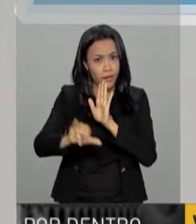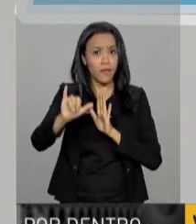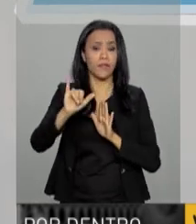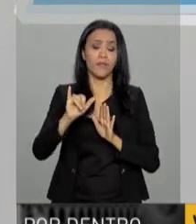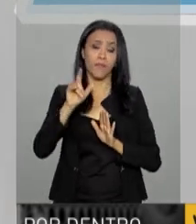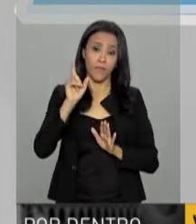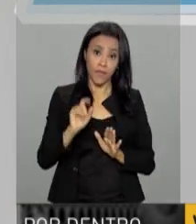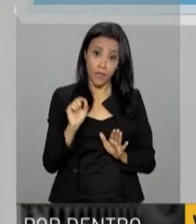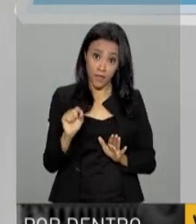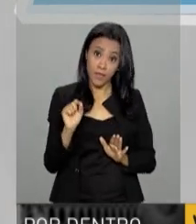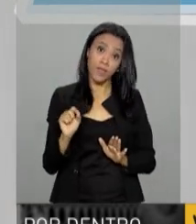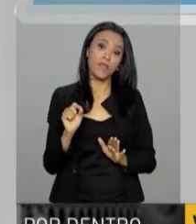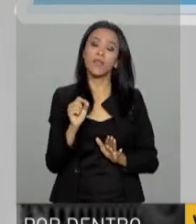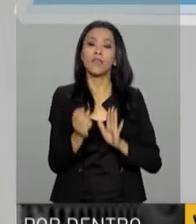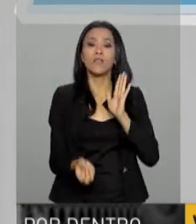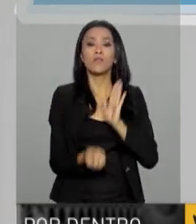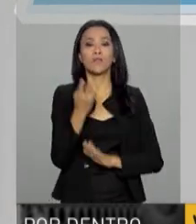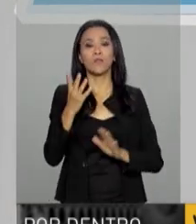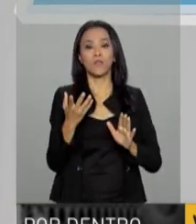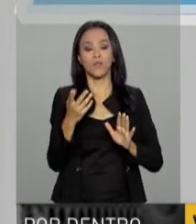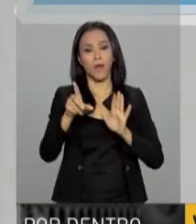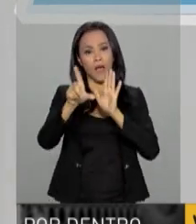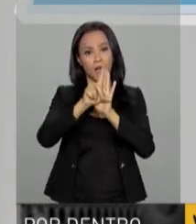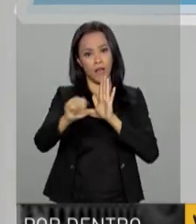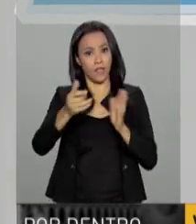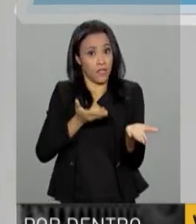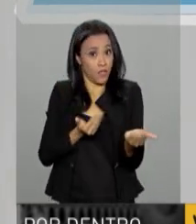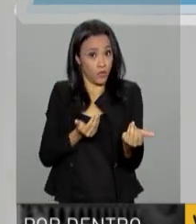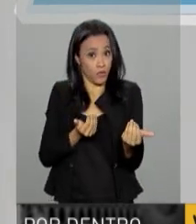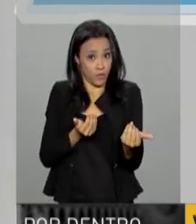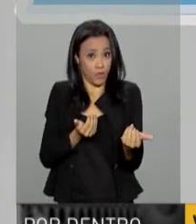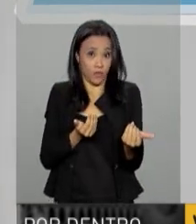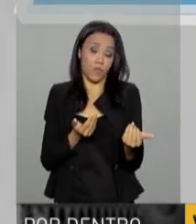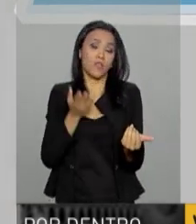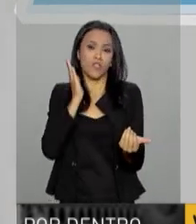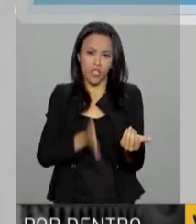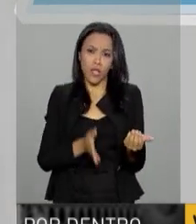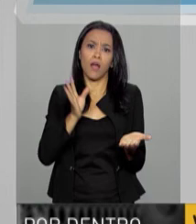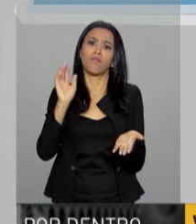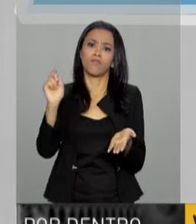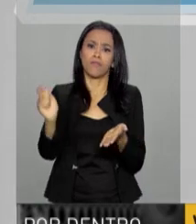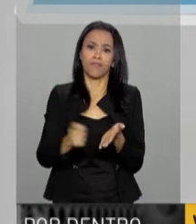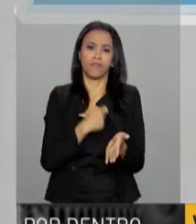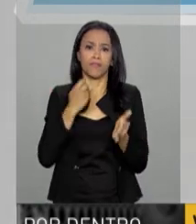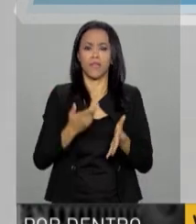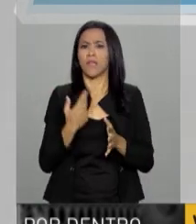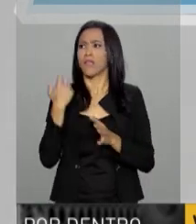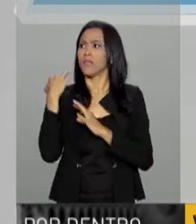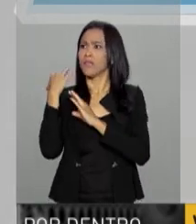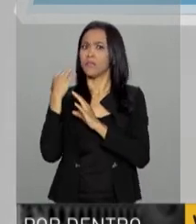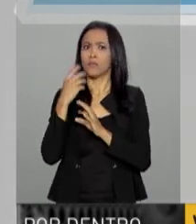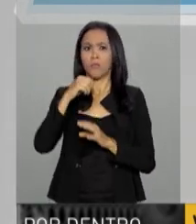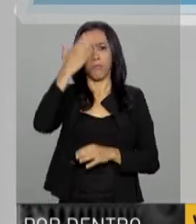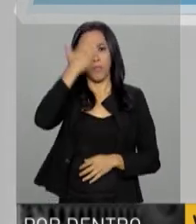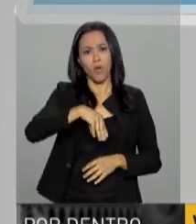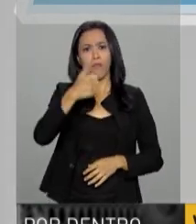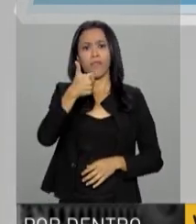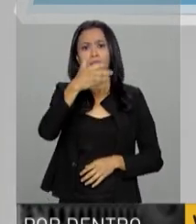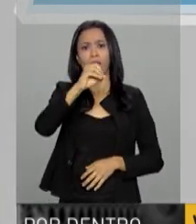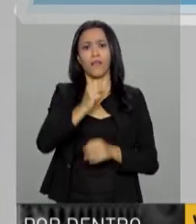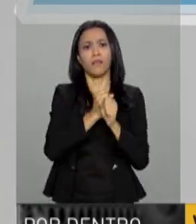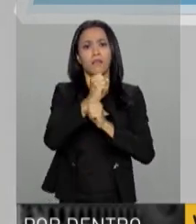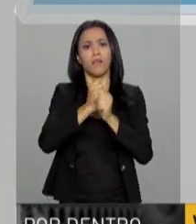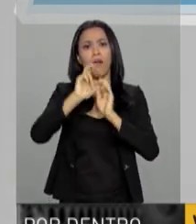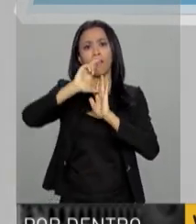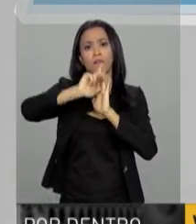da juventude o se na justiça está regulamentada porque resgata décadas de atraso do estado brasileiro com